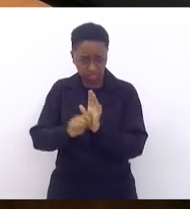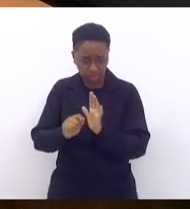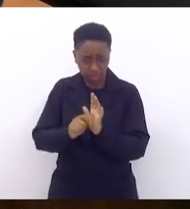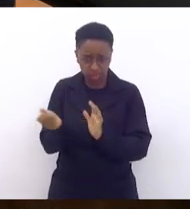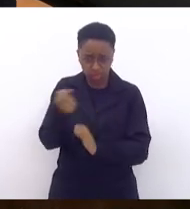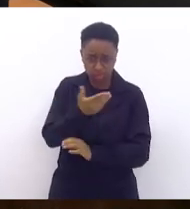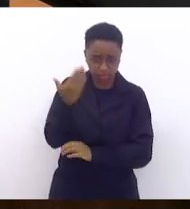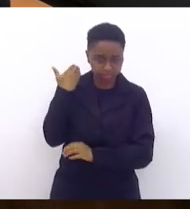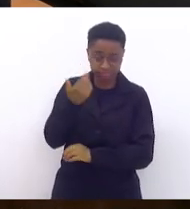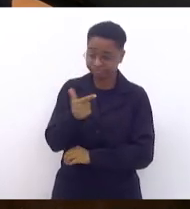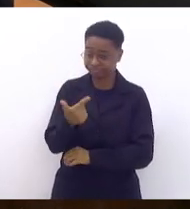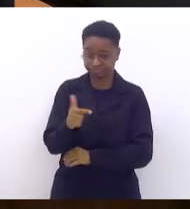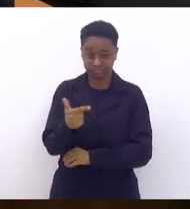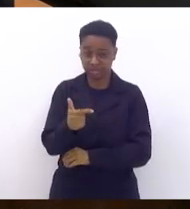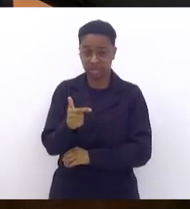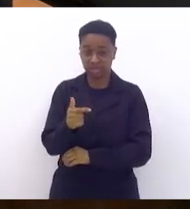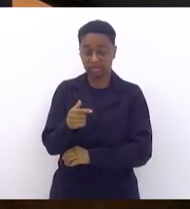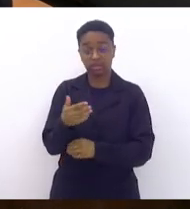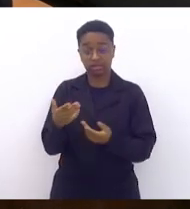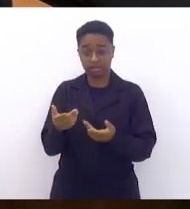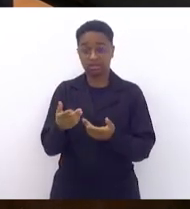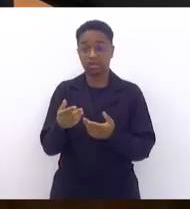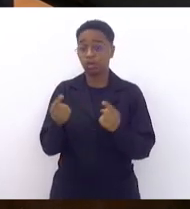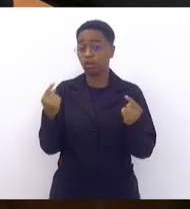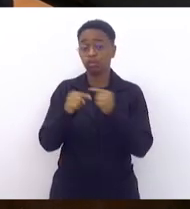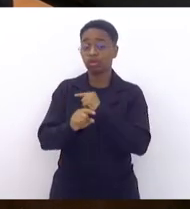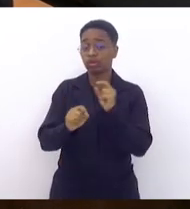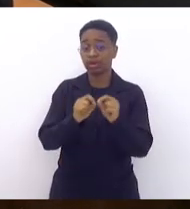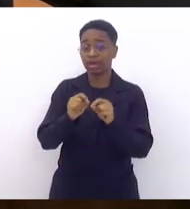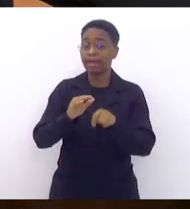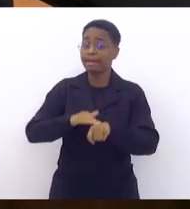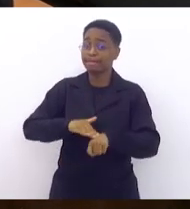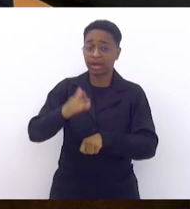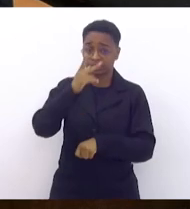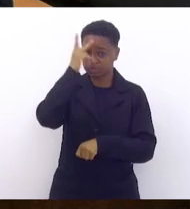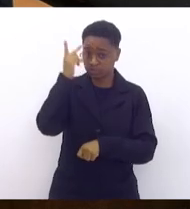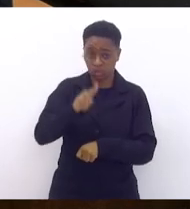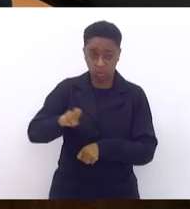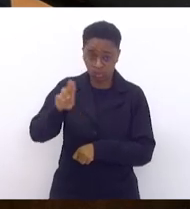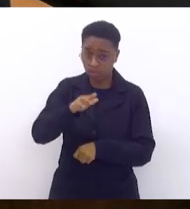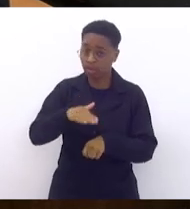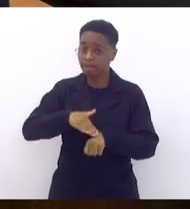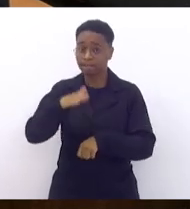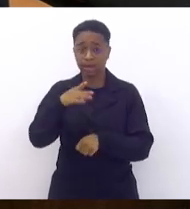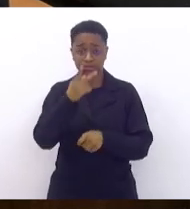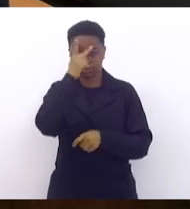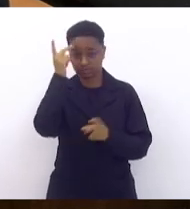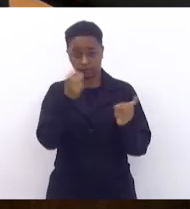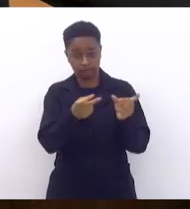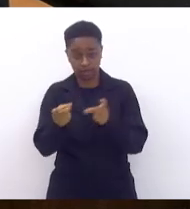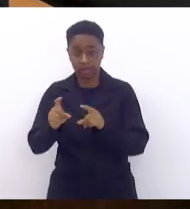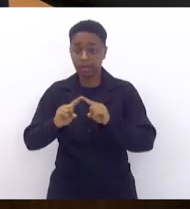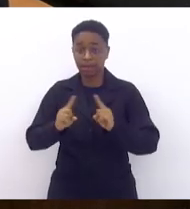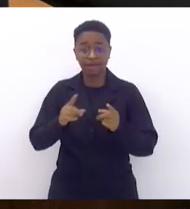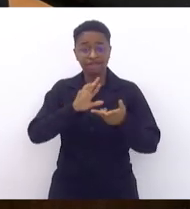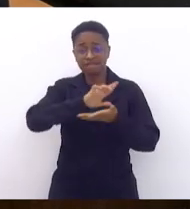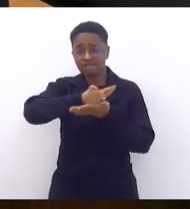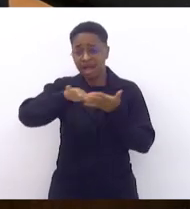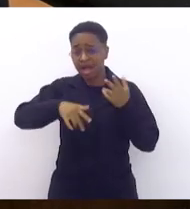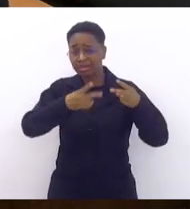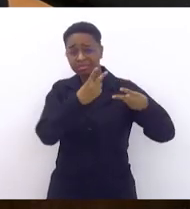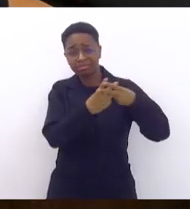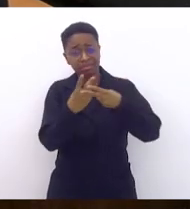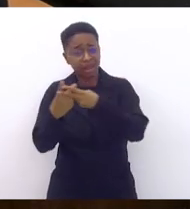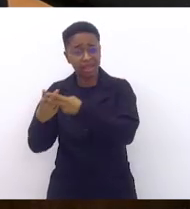menos usuário do que havia antes. Ao contrário, há mais traficante, mais usuário e milhares de presos, começando pelos Estados